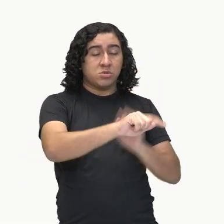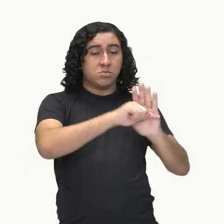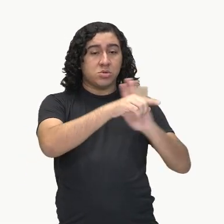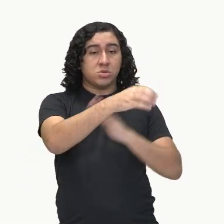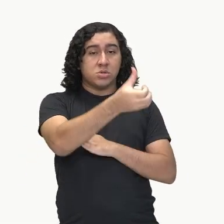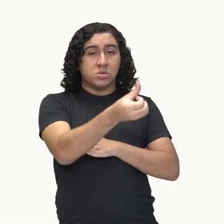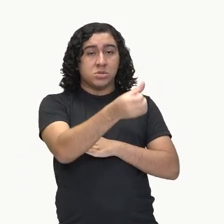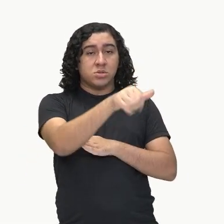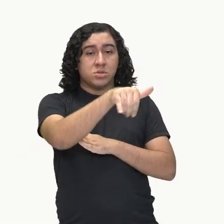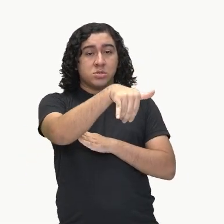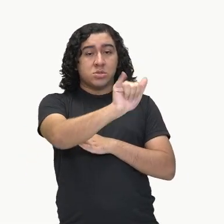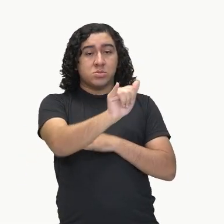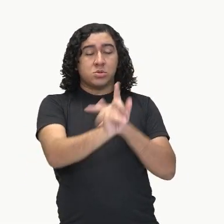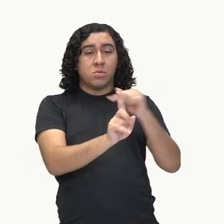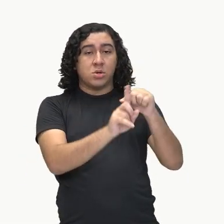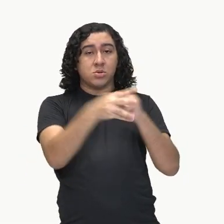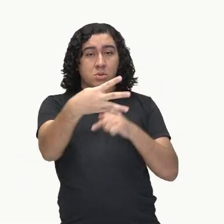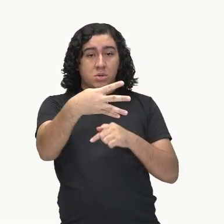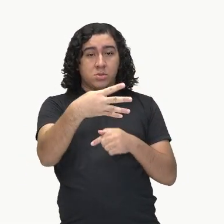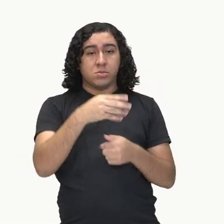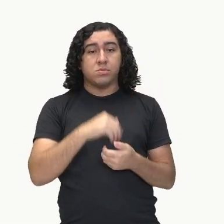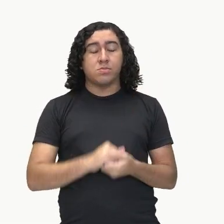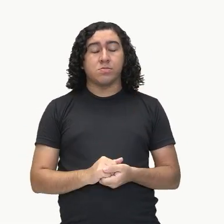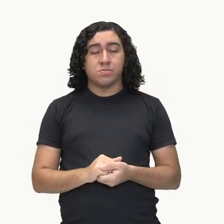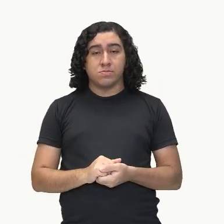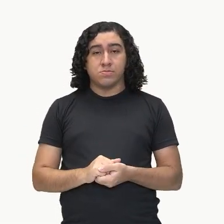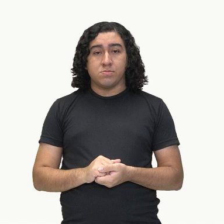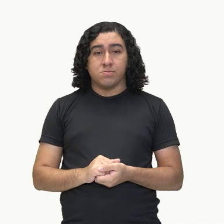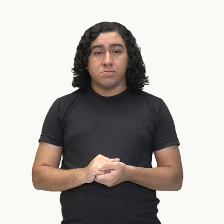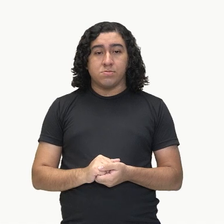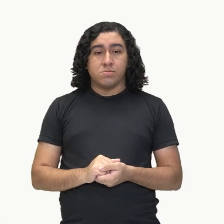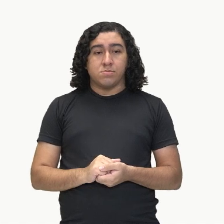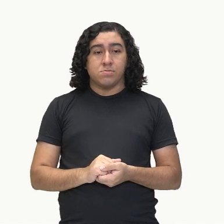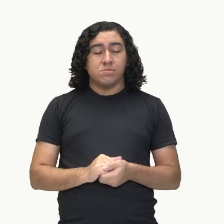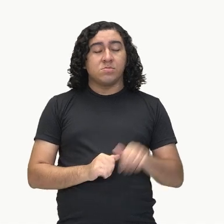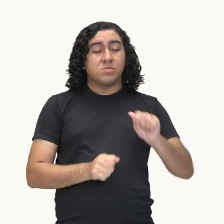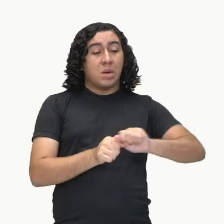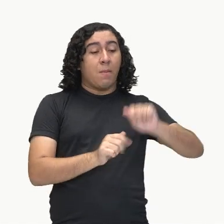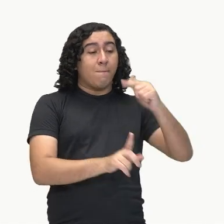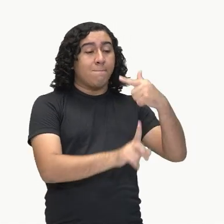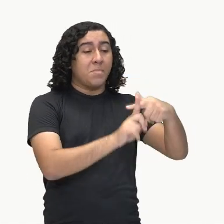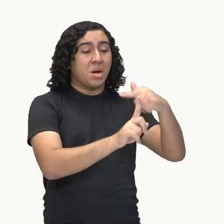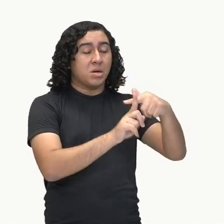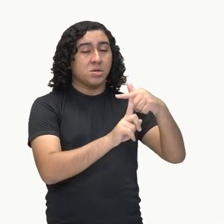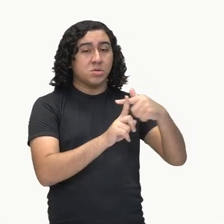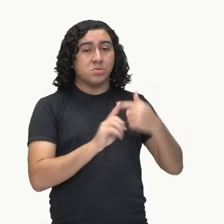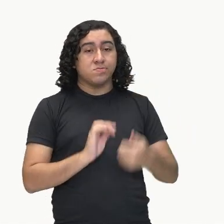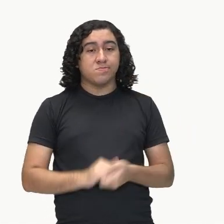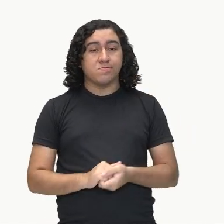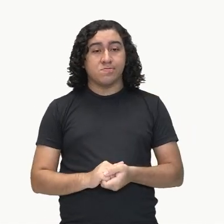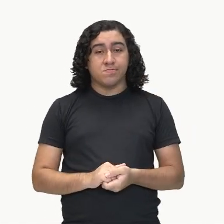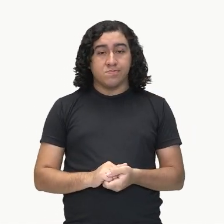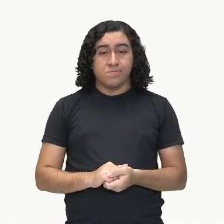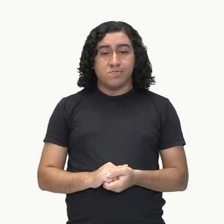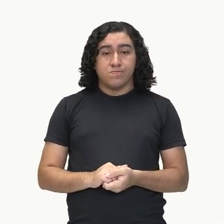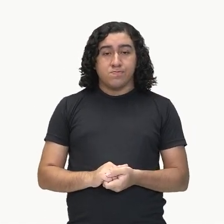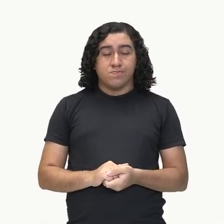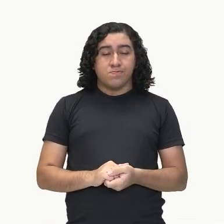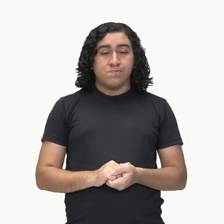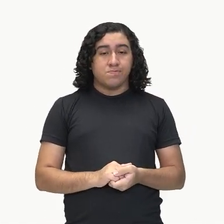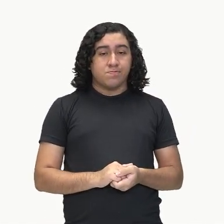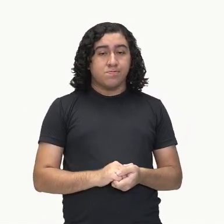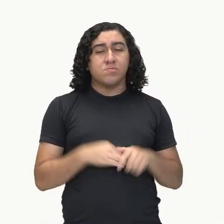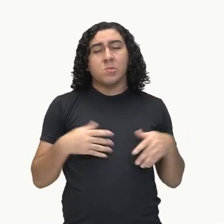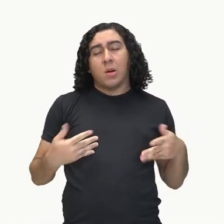6y mais 4, e faça a adição com o segundo polinômio, que é